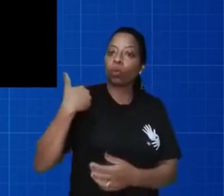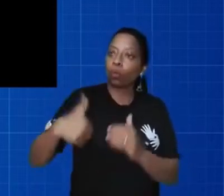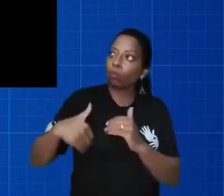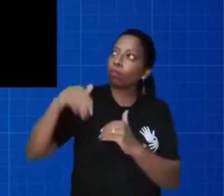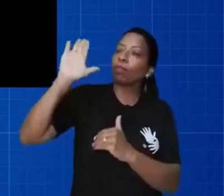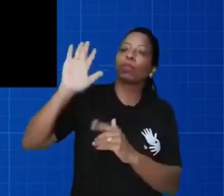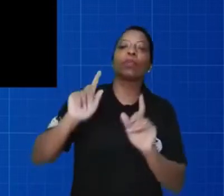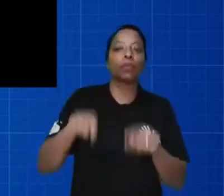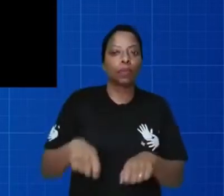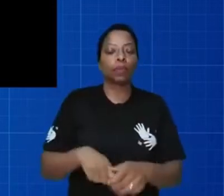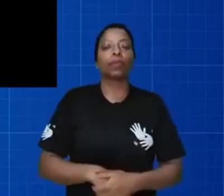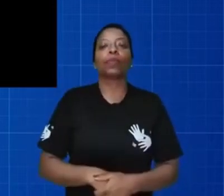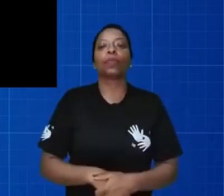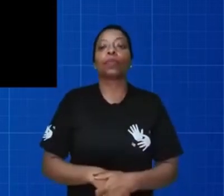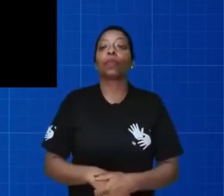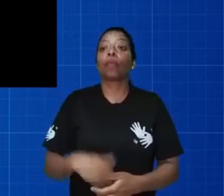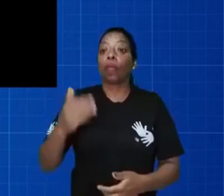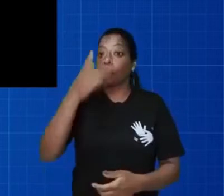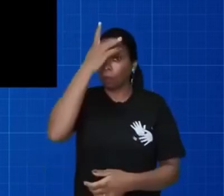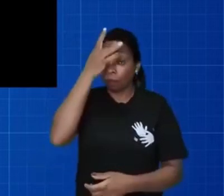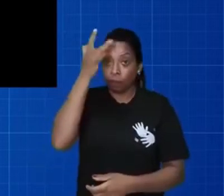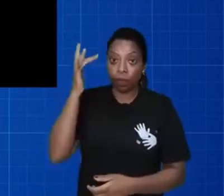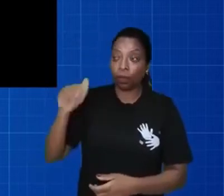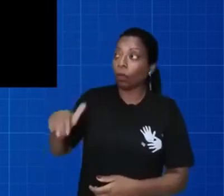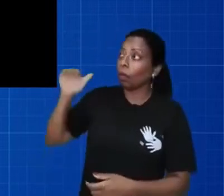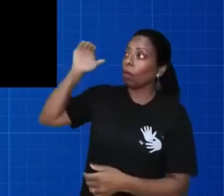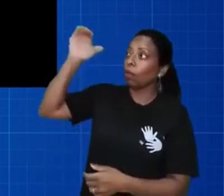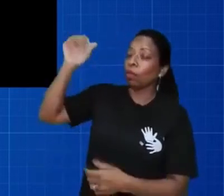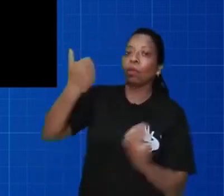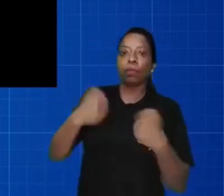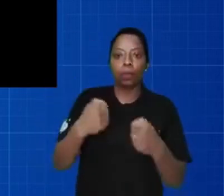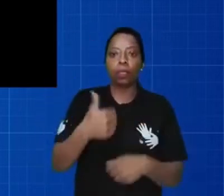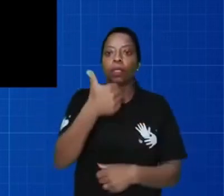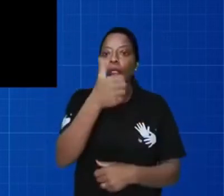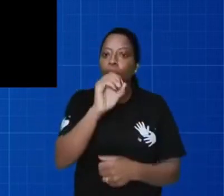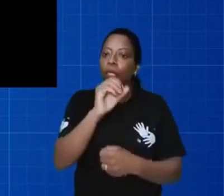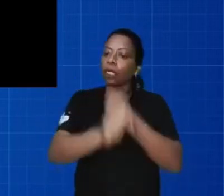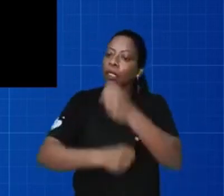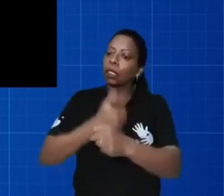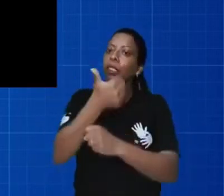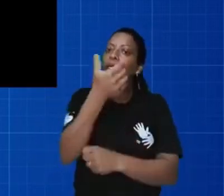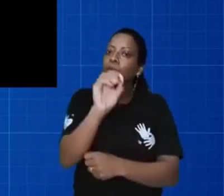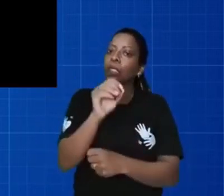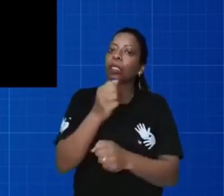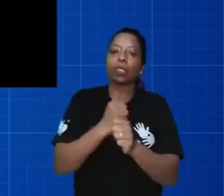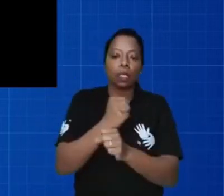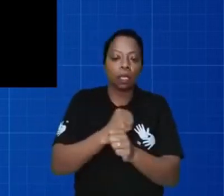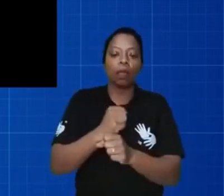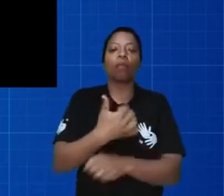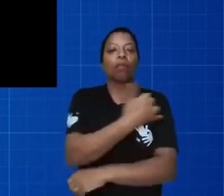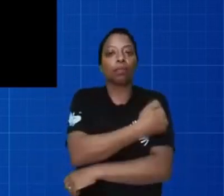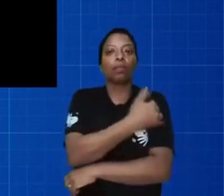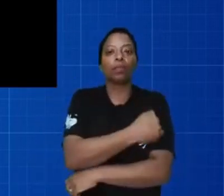Coqueluche. Coqueluche também conhecida como a tosse comprida. Não sei se vocês se lembram, ela é causada por uma